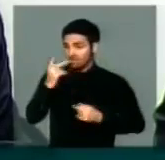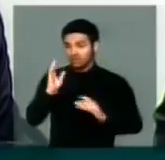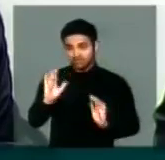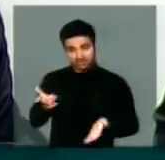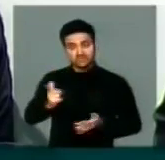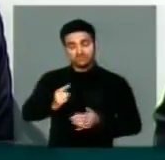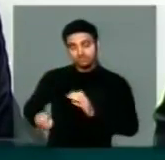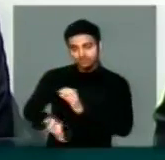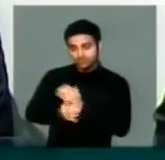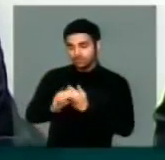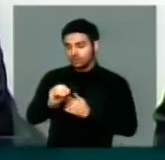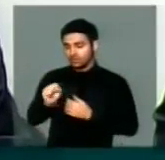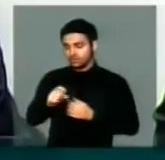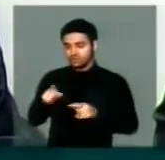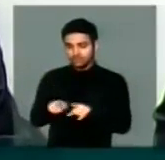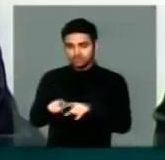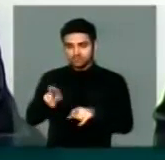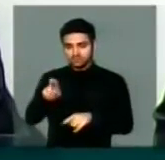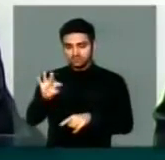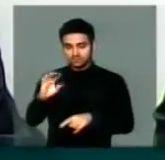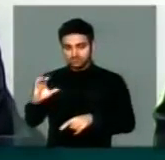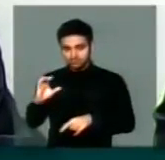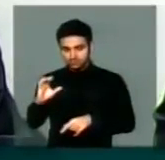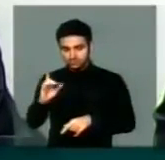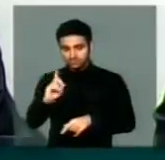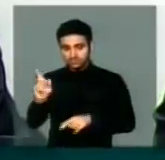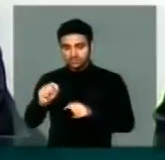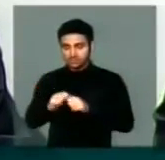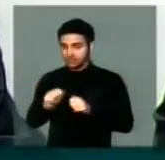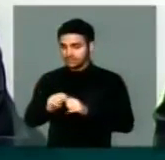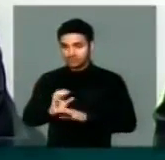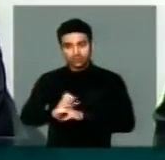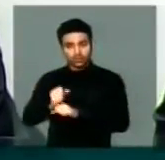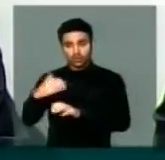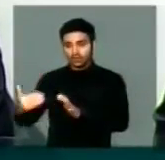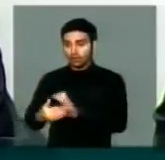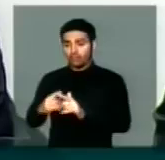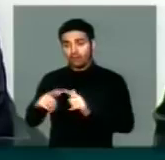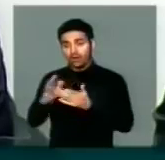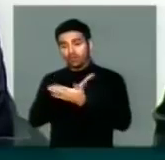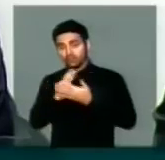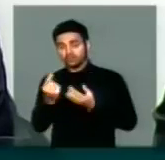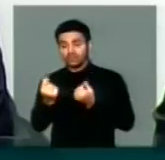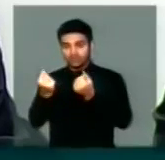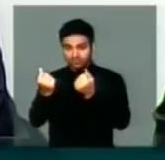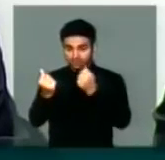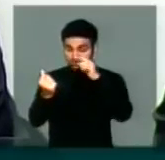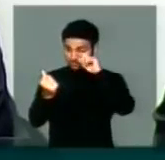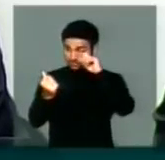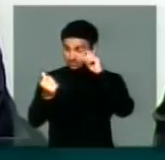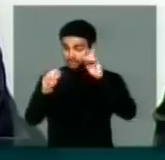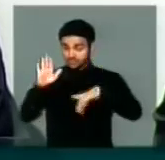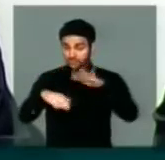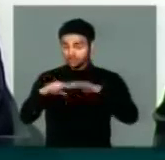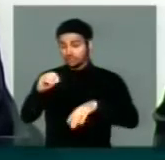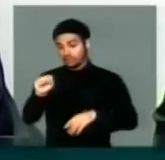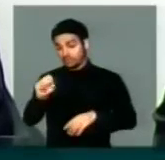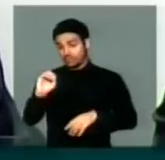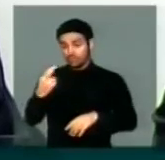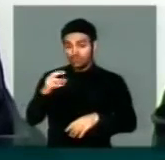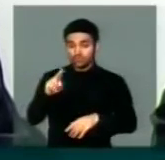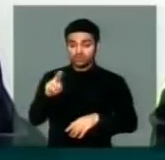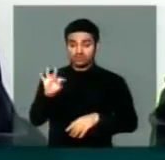2, tanto da OAS quanto da UTC, que não fazia na totalidade, mas de alguns valores, que muitas vezes ou a OAS ou a